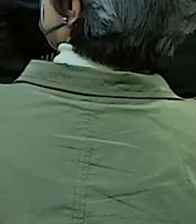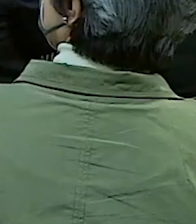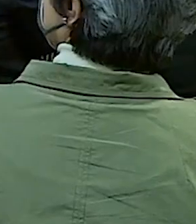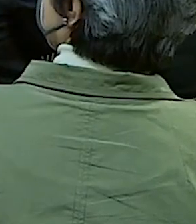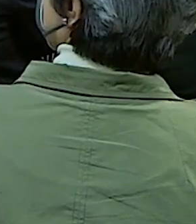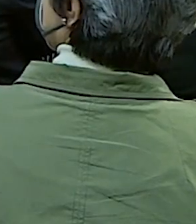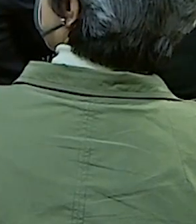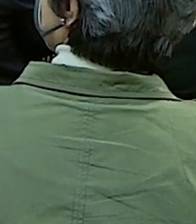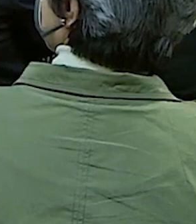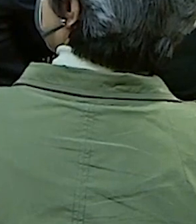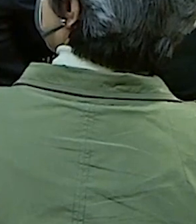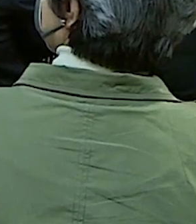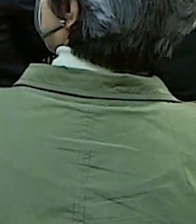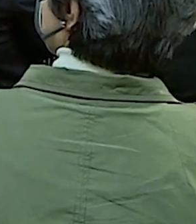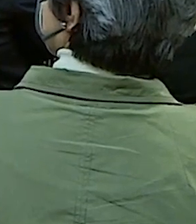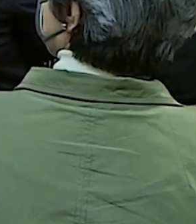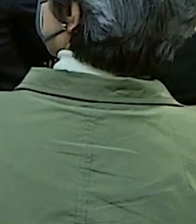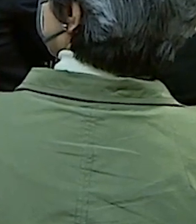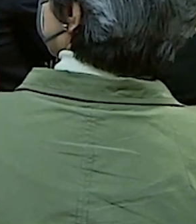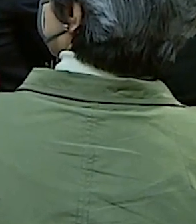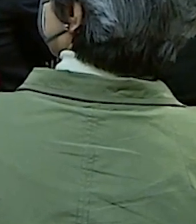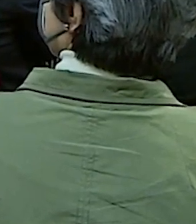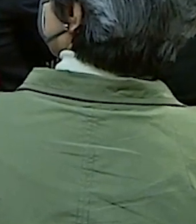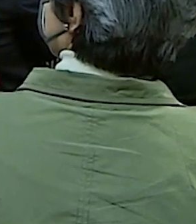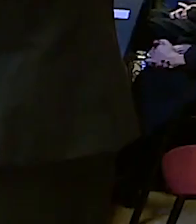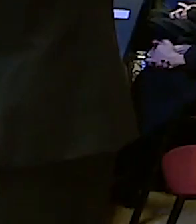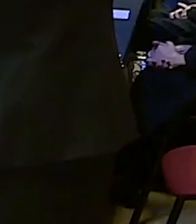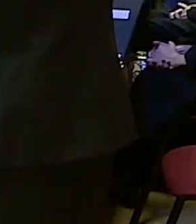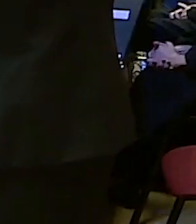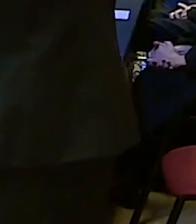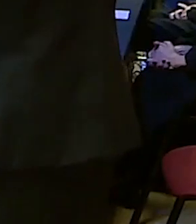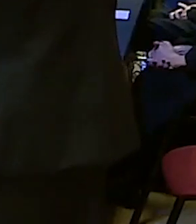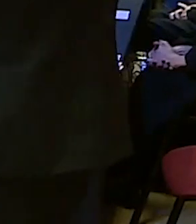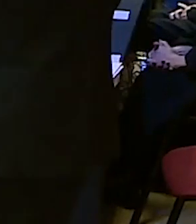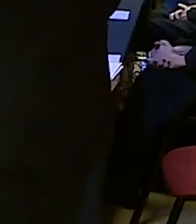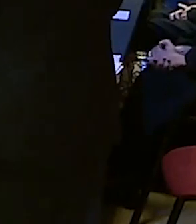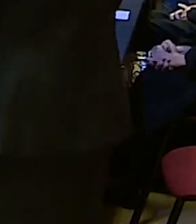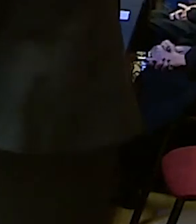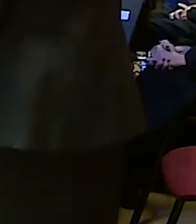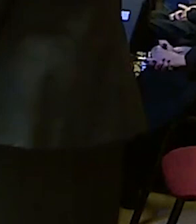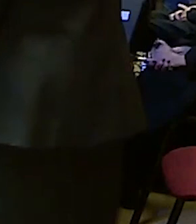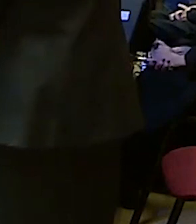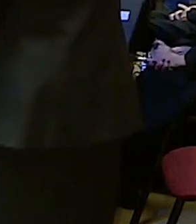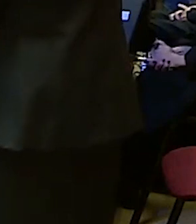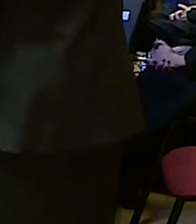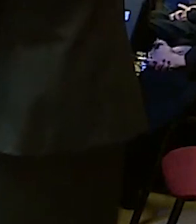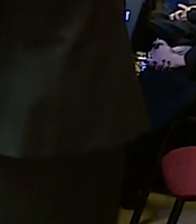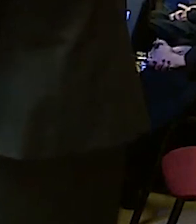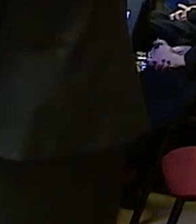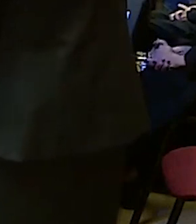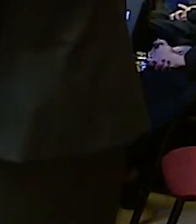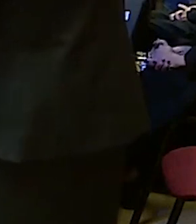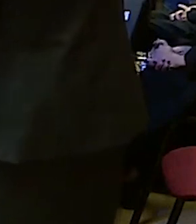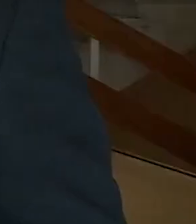Cátedra de Estudos Bíblicos, Judaicos e Cristãos vem reforçar a vertente de investigação na Faculdade